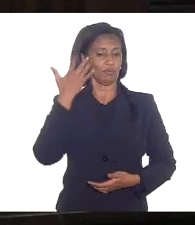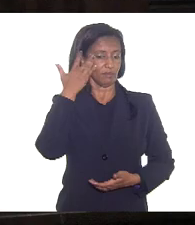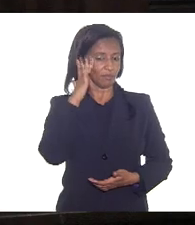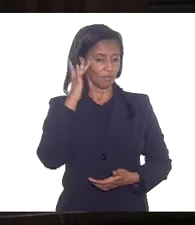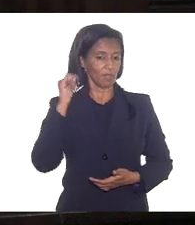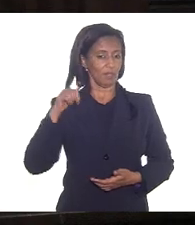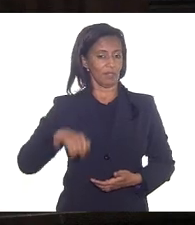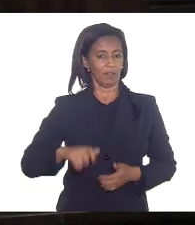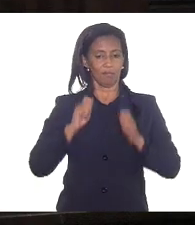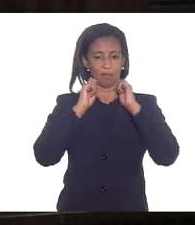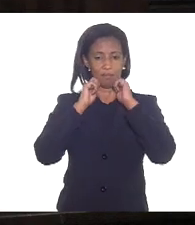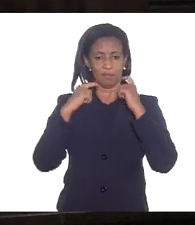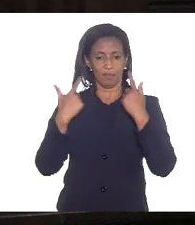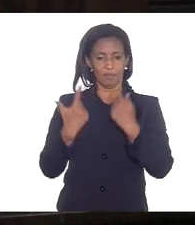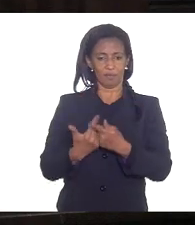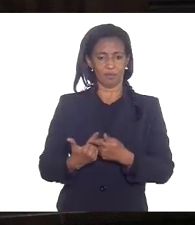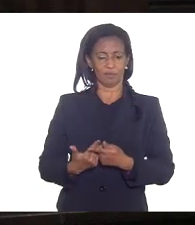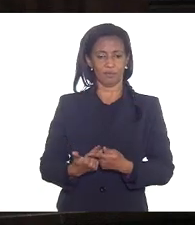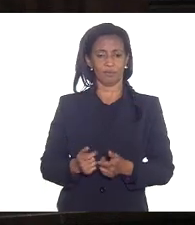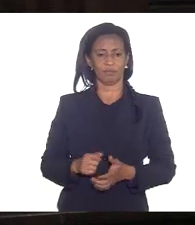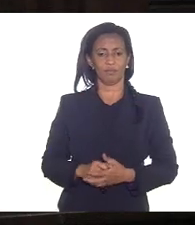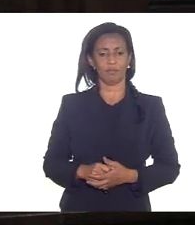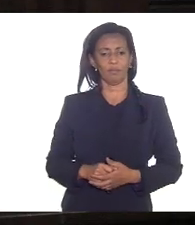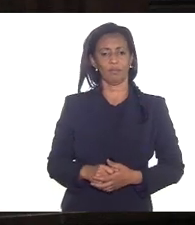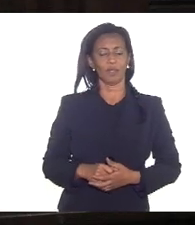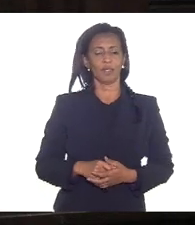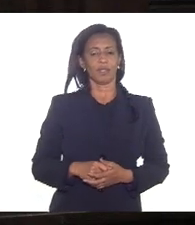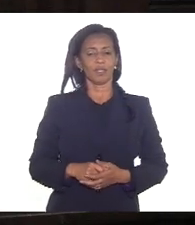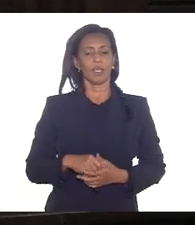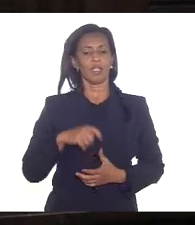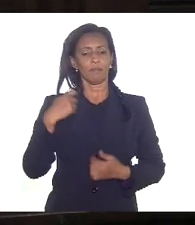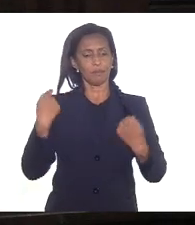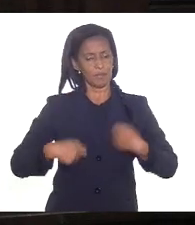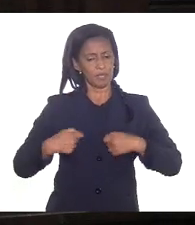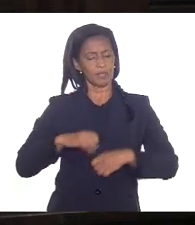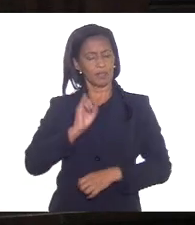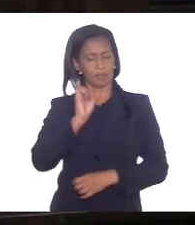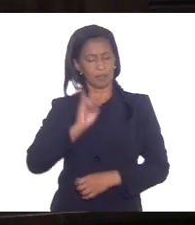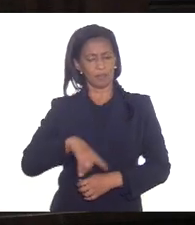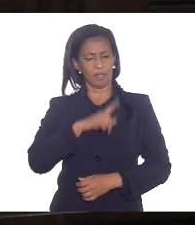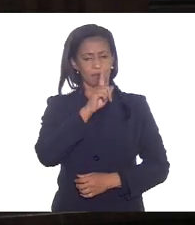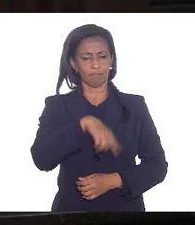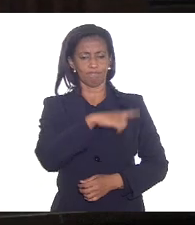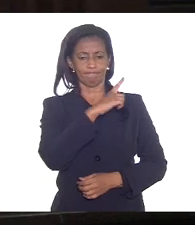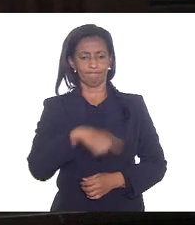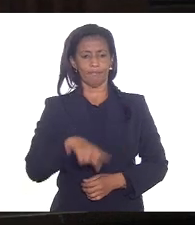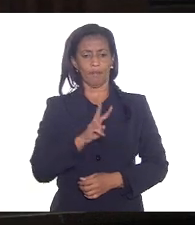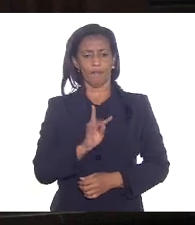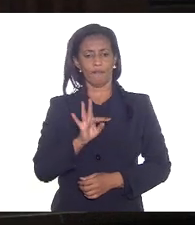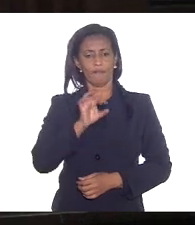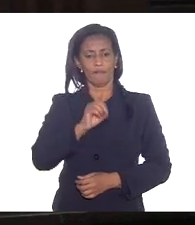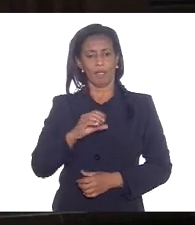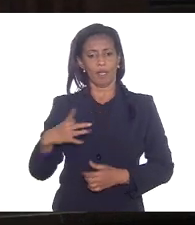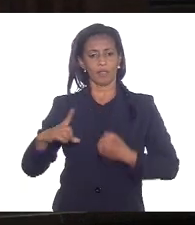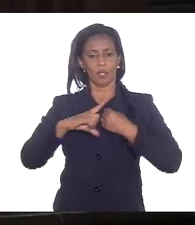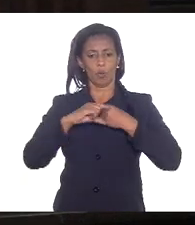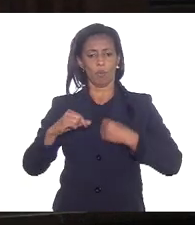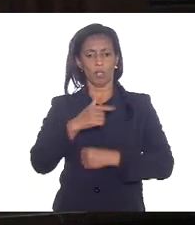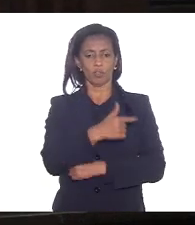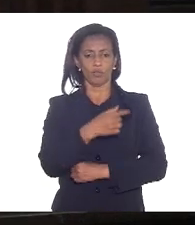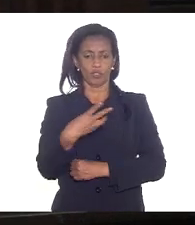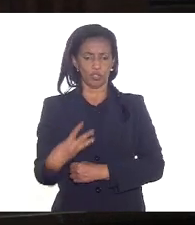que essa casa tem diferente que eu Presidente derrubar esses vetos assim como consigo